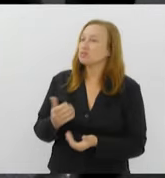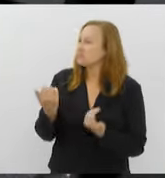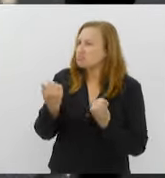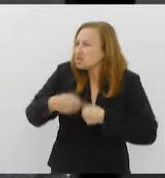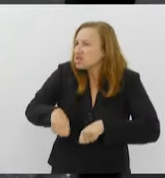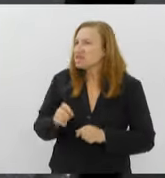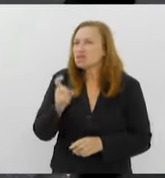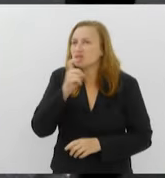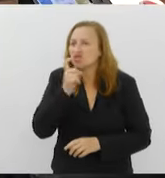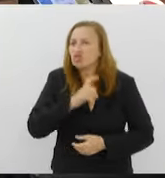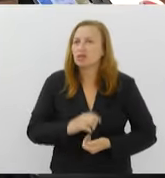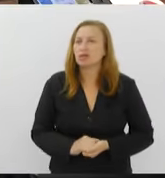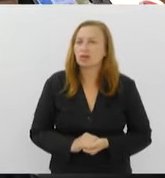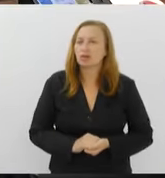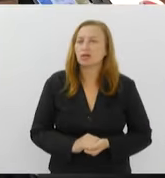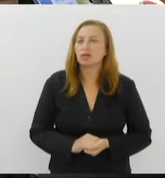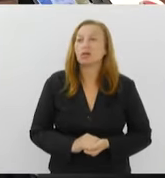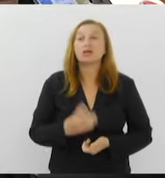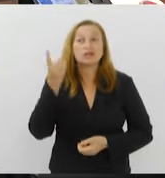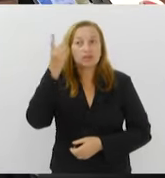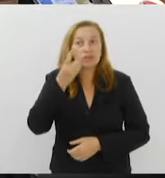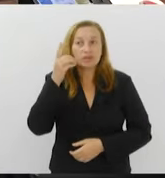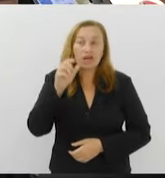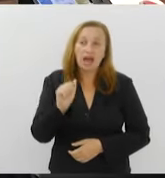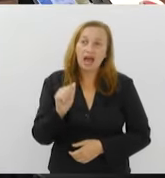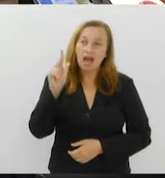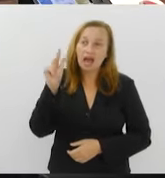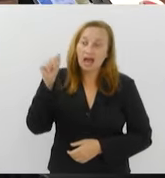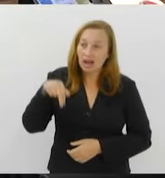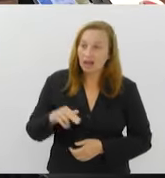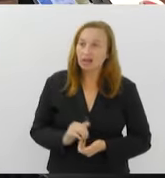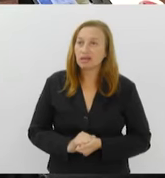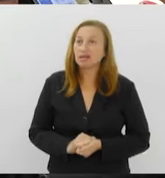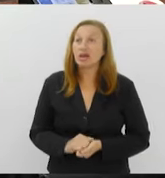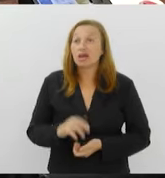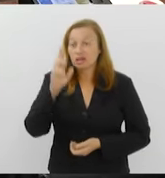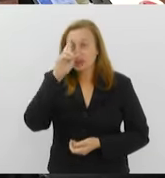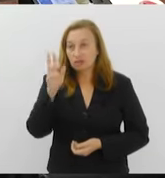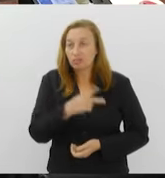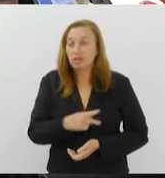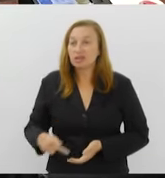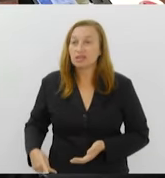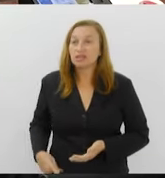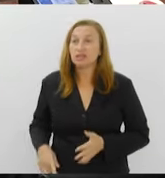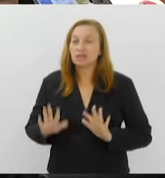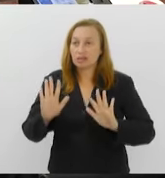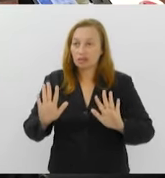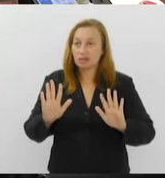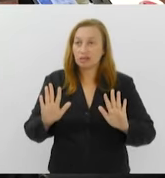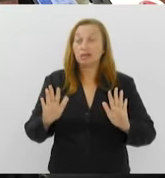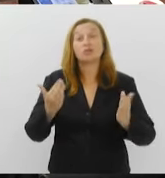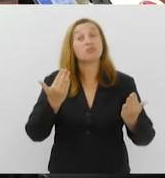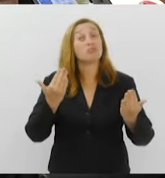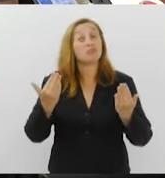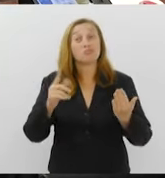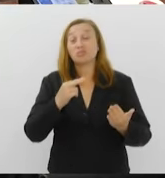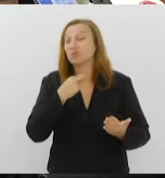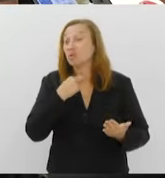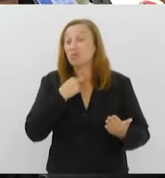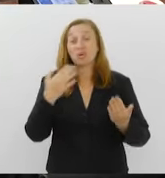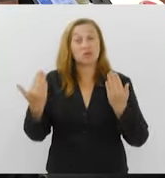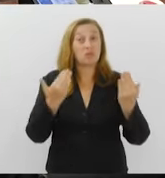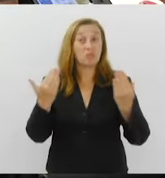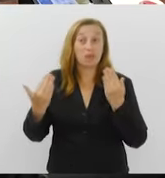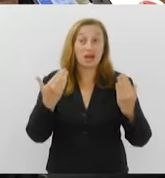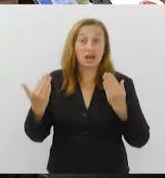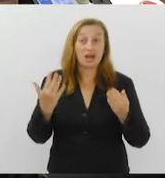microfone. Presidente, não se pode comparar a eleição do Conselho com as eleições. Não se pode